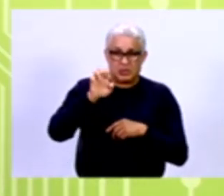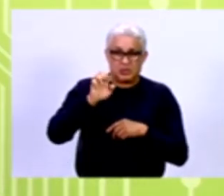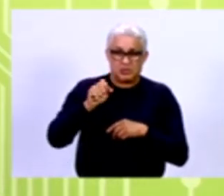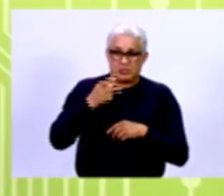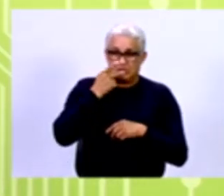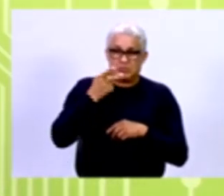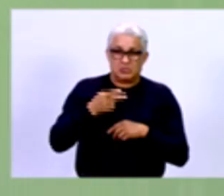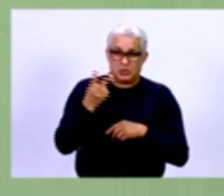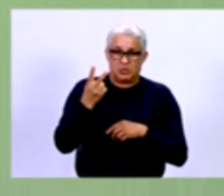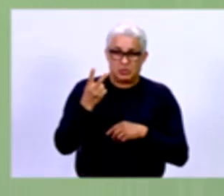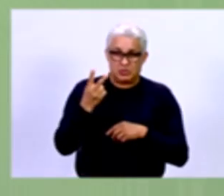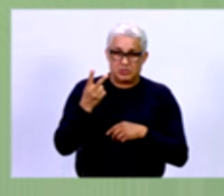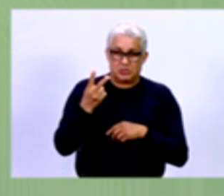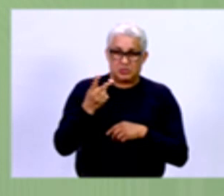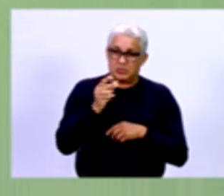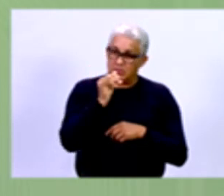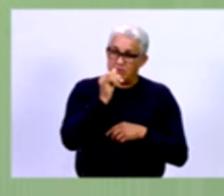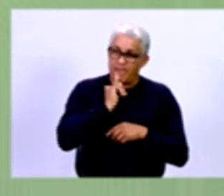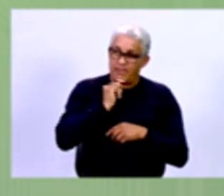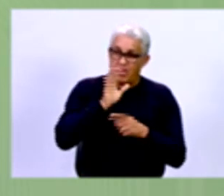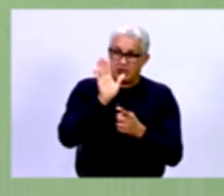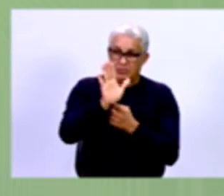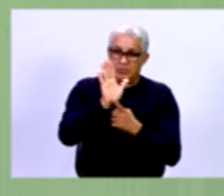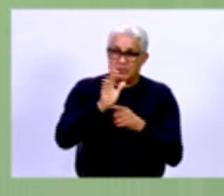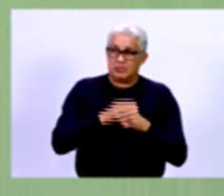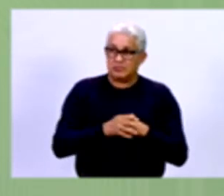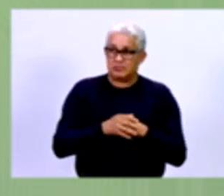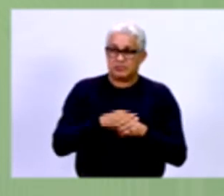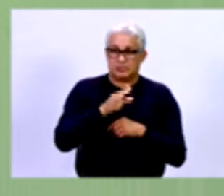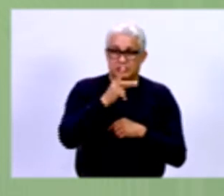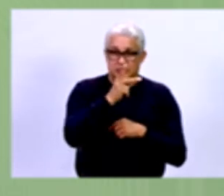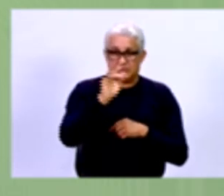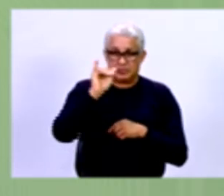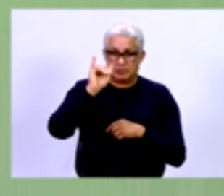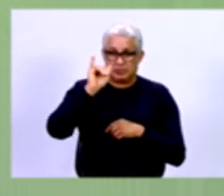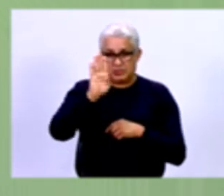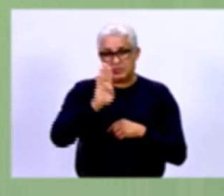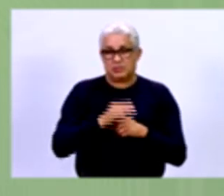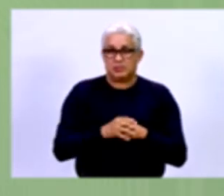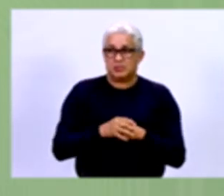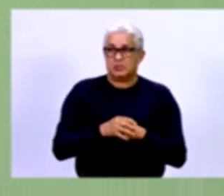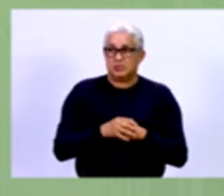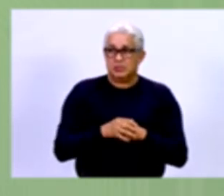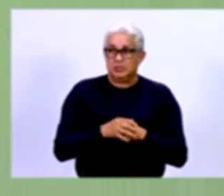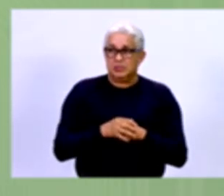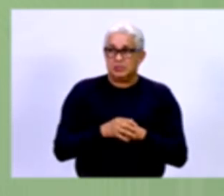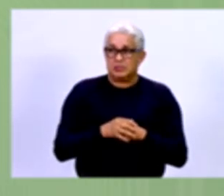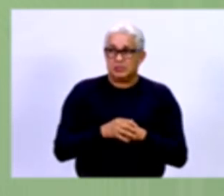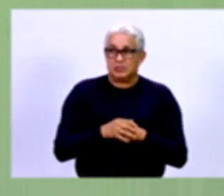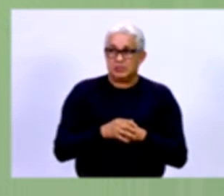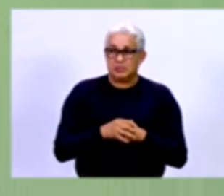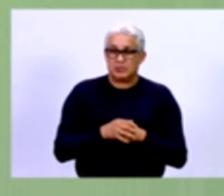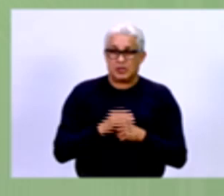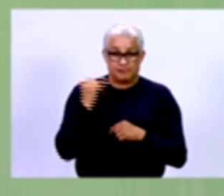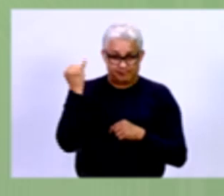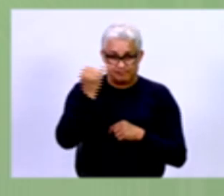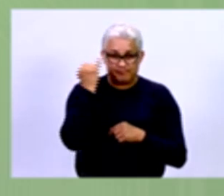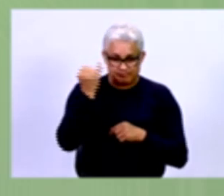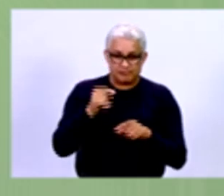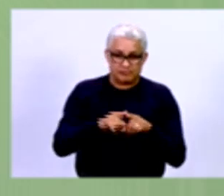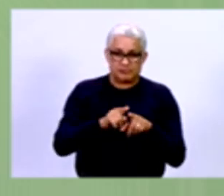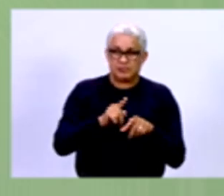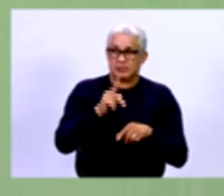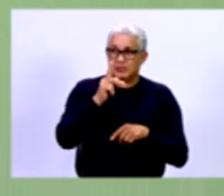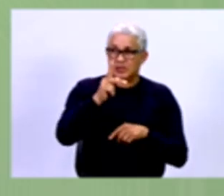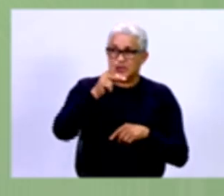Vamos dar dois exemplos que nós vamos trabalhar mais adiante. O PIB, como ela já chamou, que é um agregado importante, e o PNB,